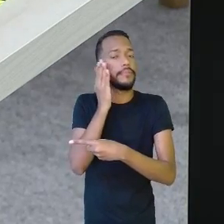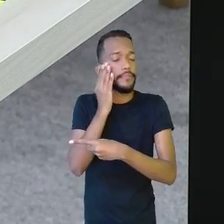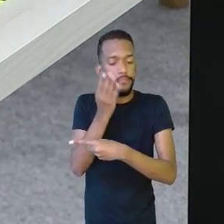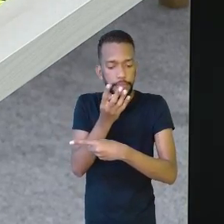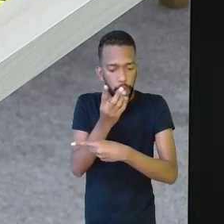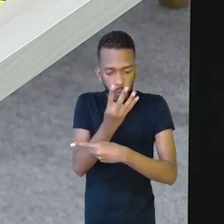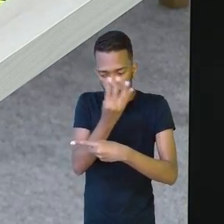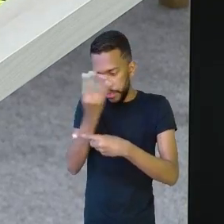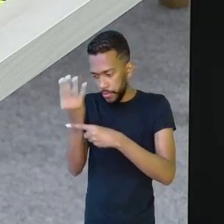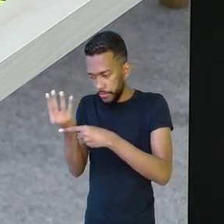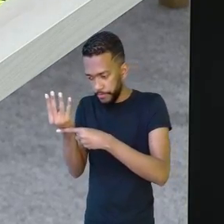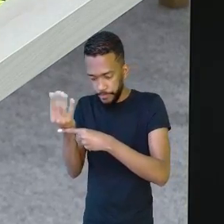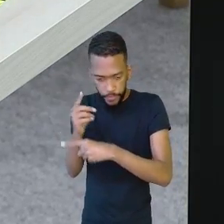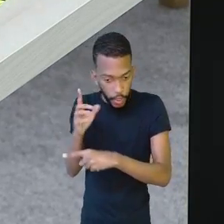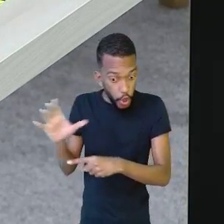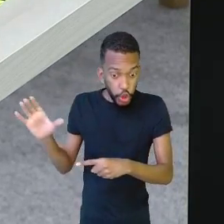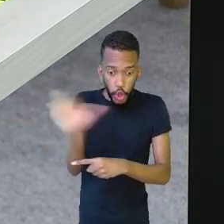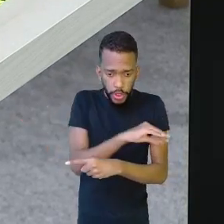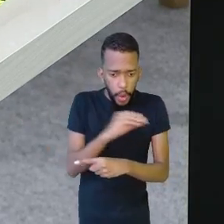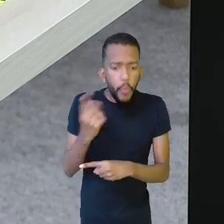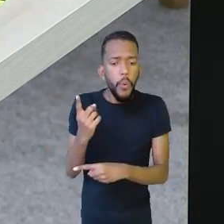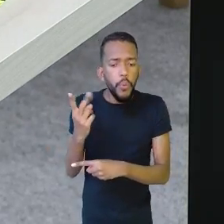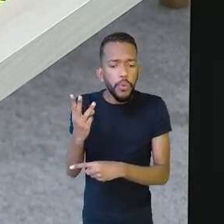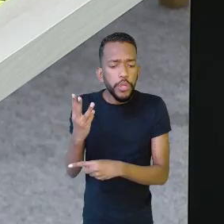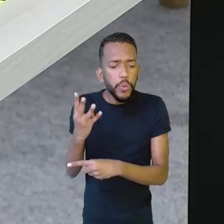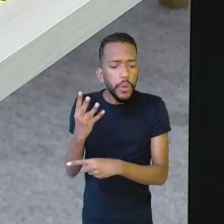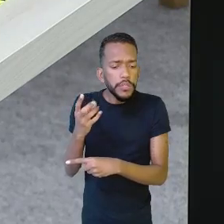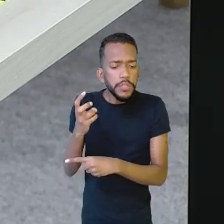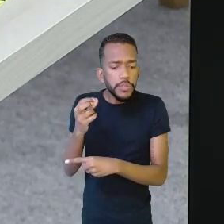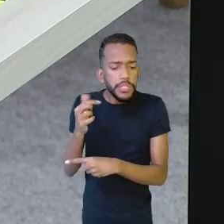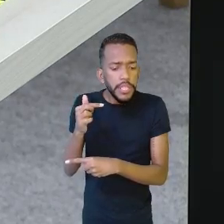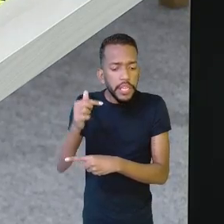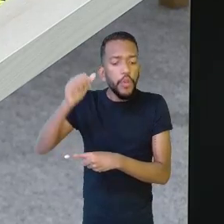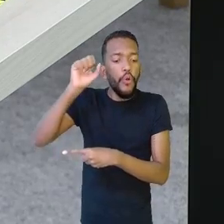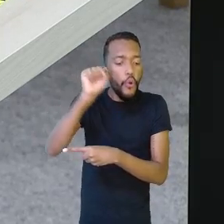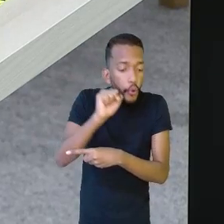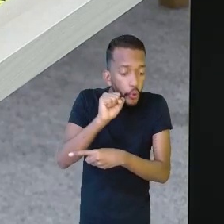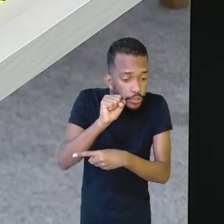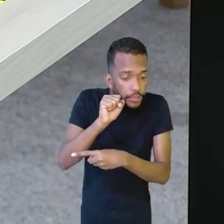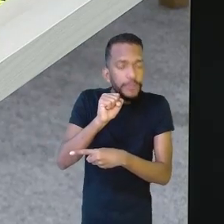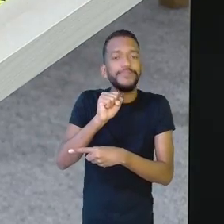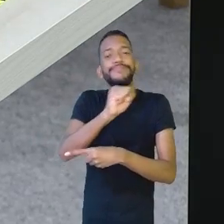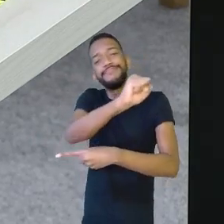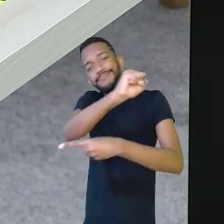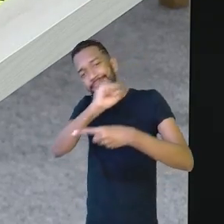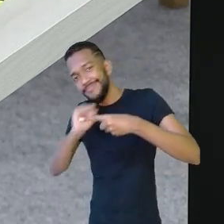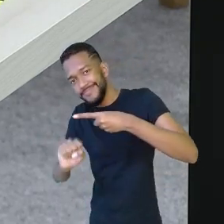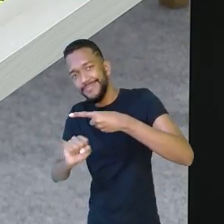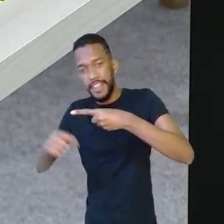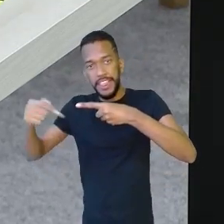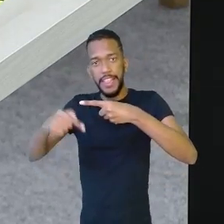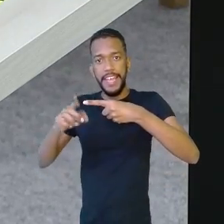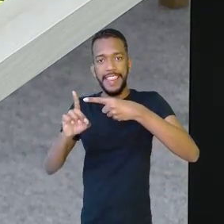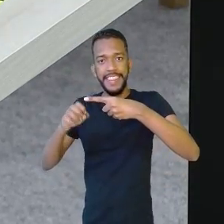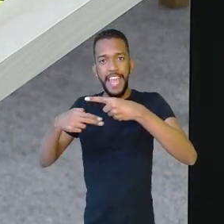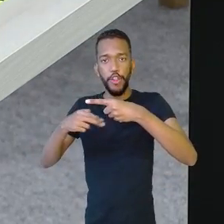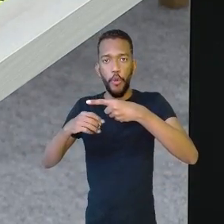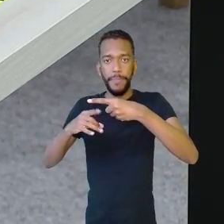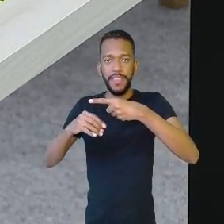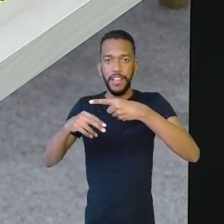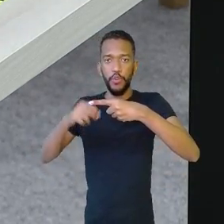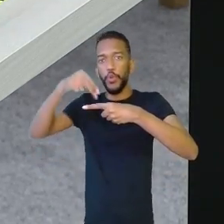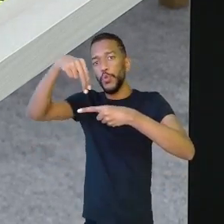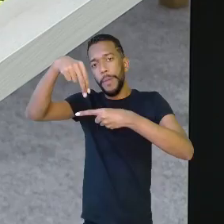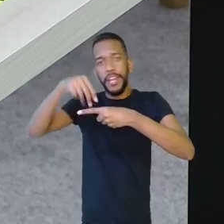no numerador. E o total de partes que eu dividi o meu inteiro é representado no